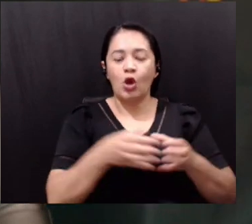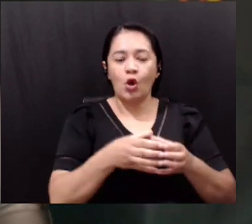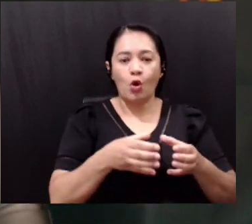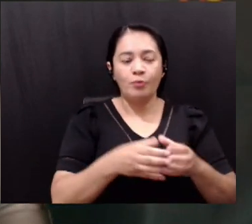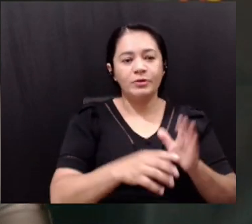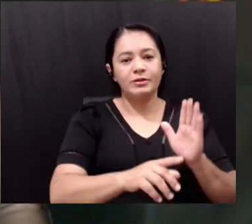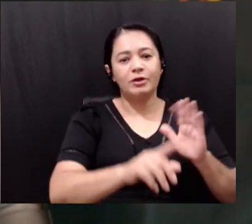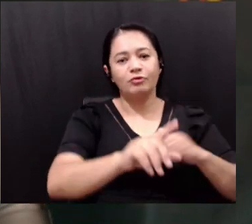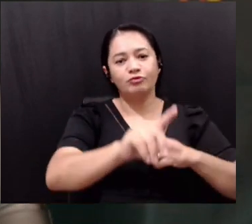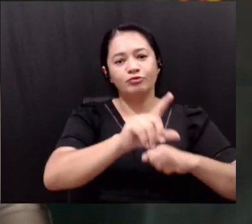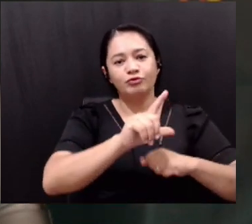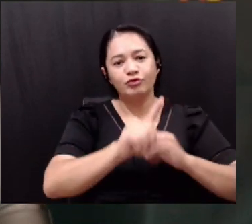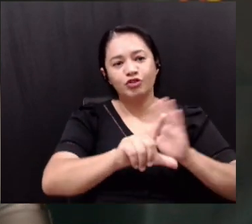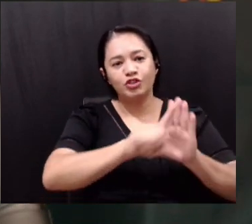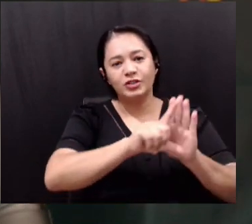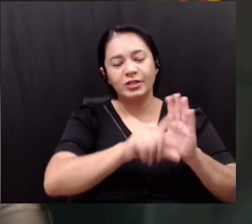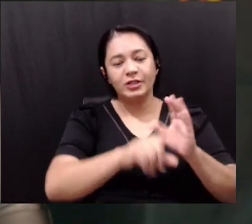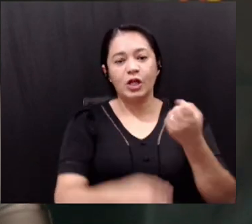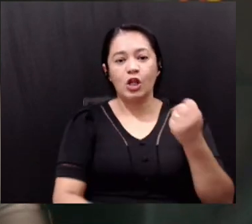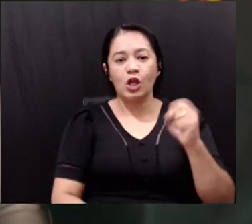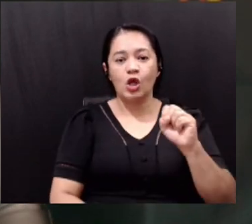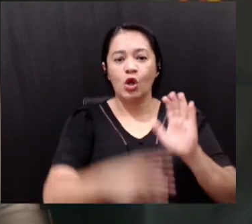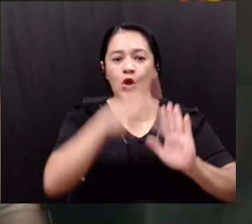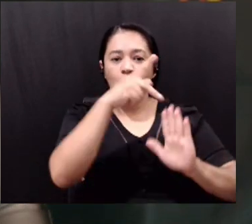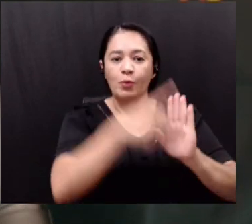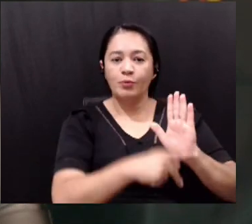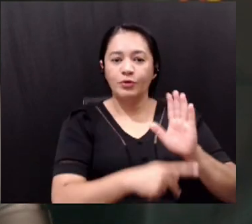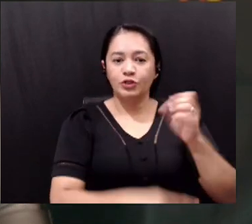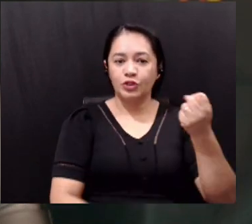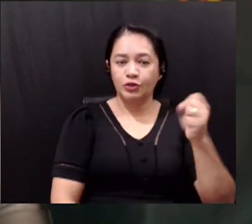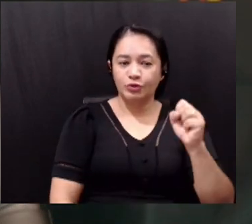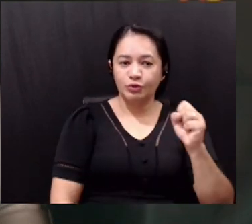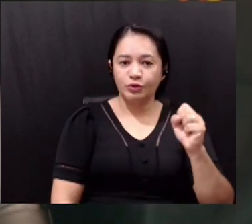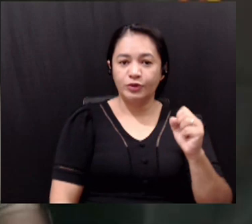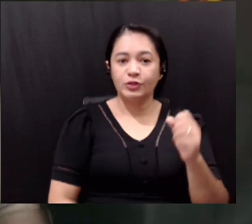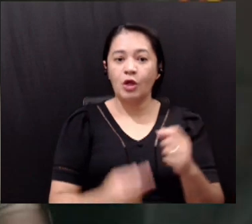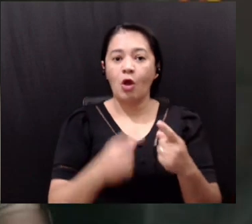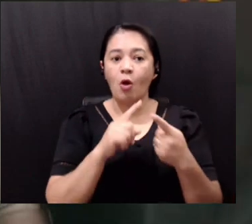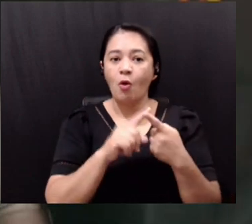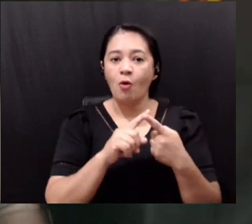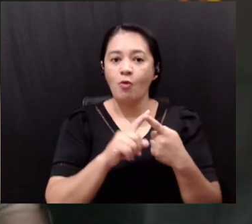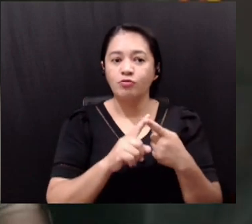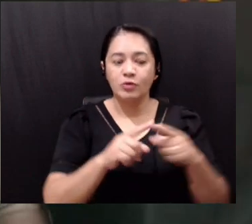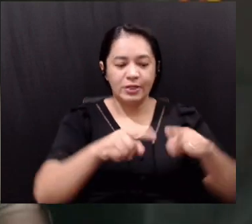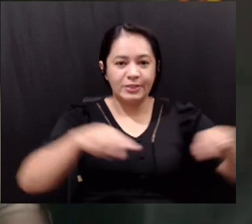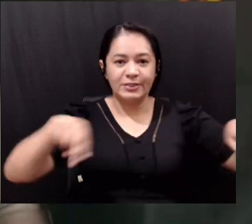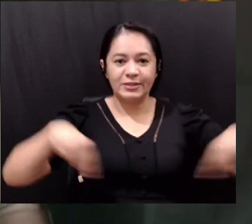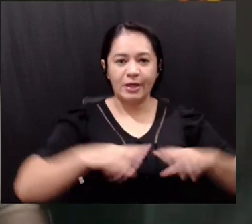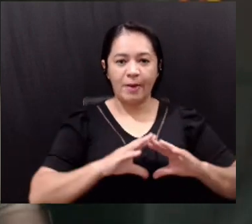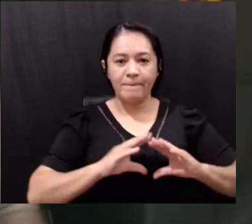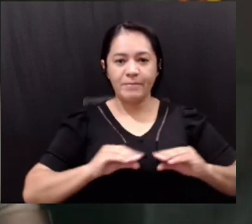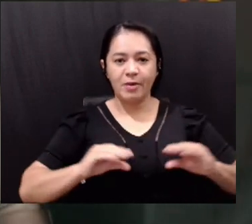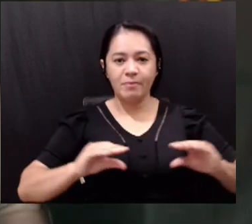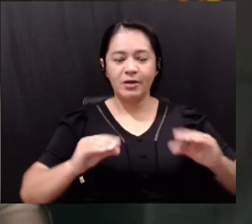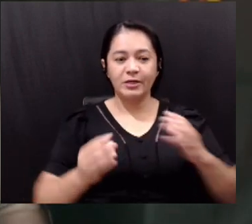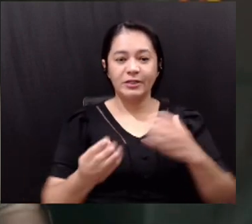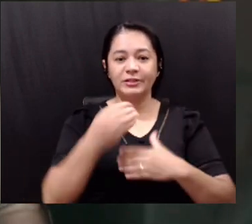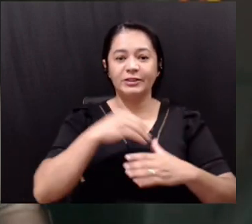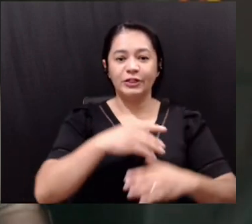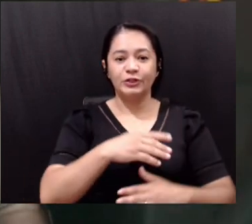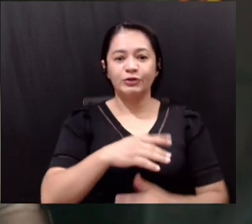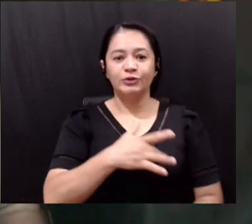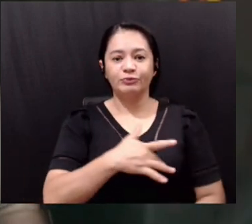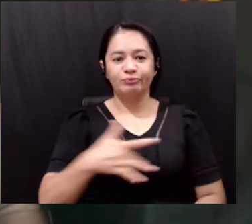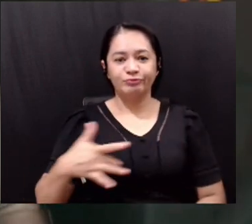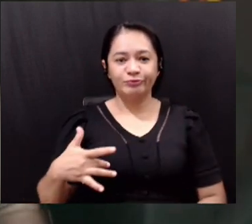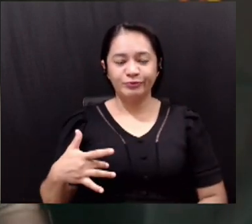8 projetos. Entre eles, um que prevê a criação de salas sensoriais nas unidades de saúde. A reunião